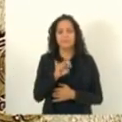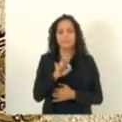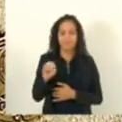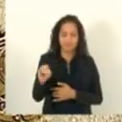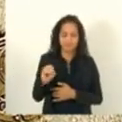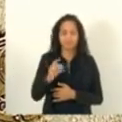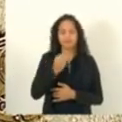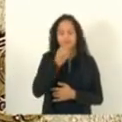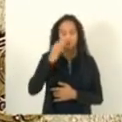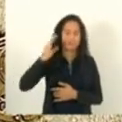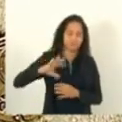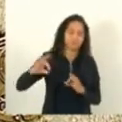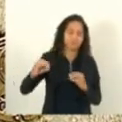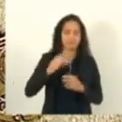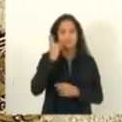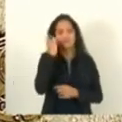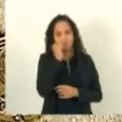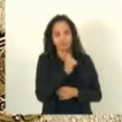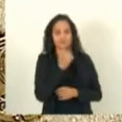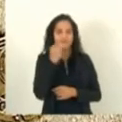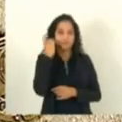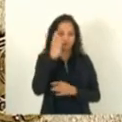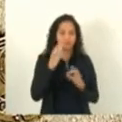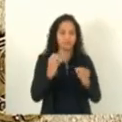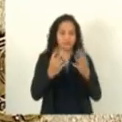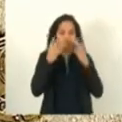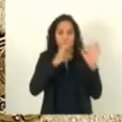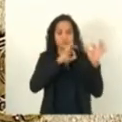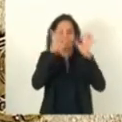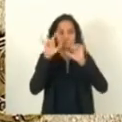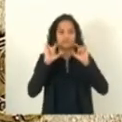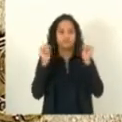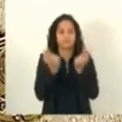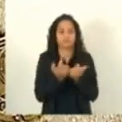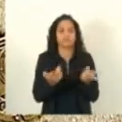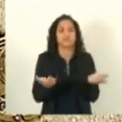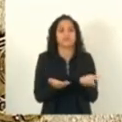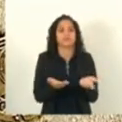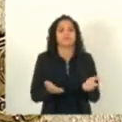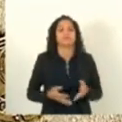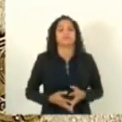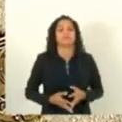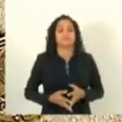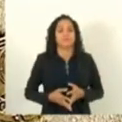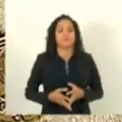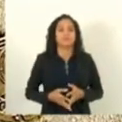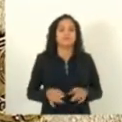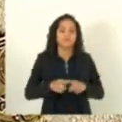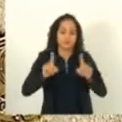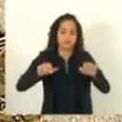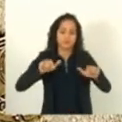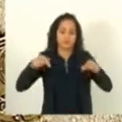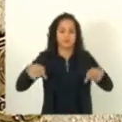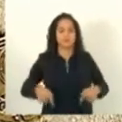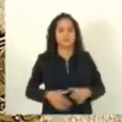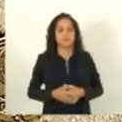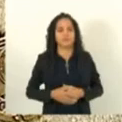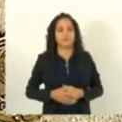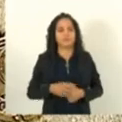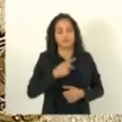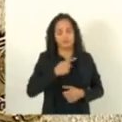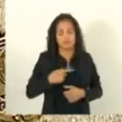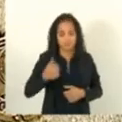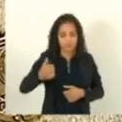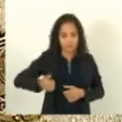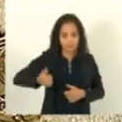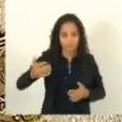senhores deputados, deputadas e todos que nos assistem pela TV Assembleia, além dos servidores dessa casa. Presidente, primeiramente